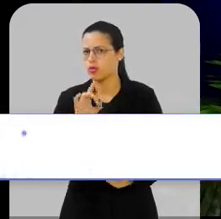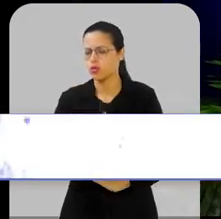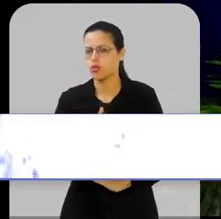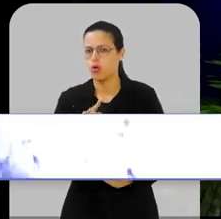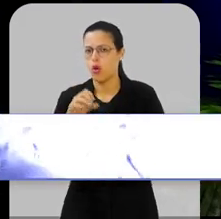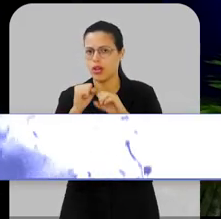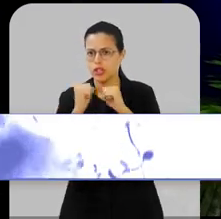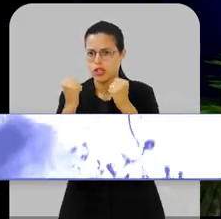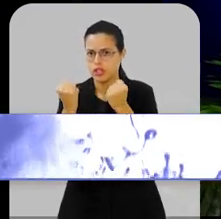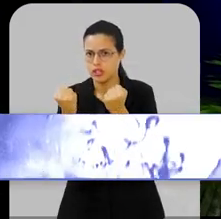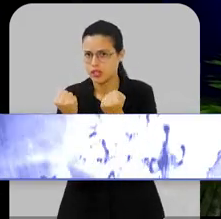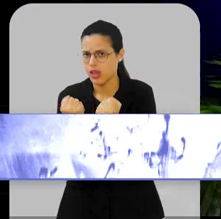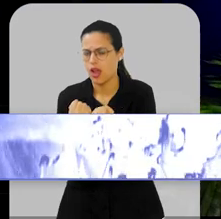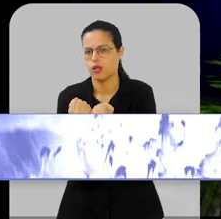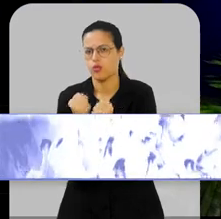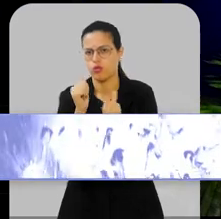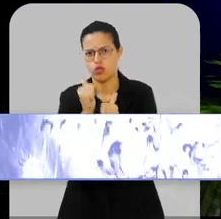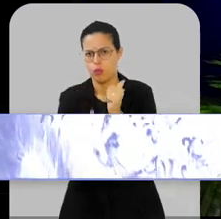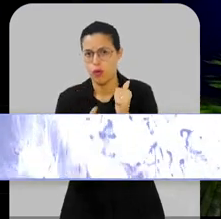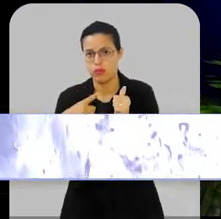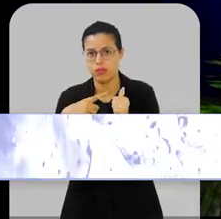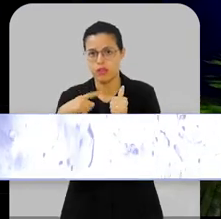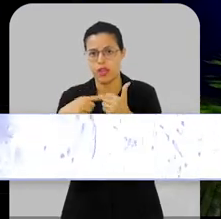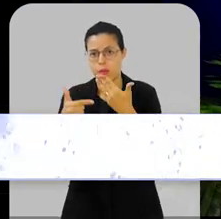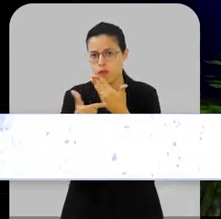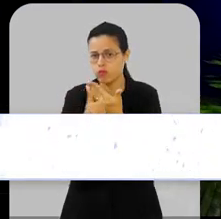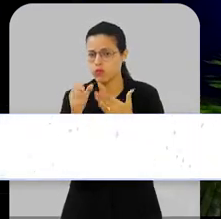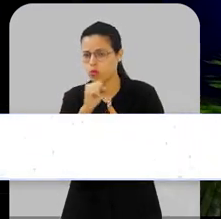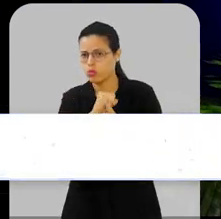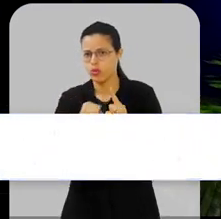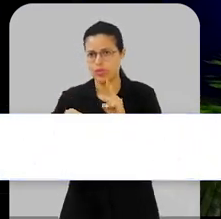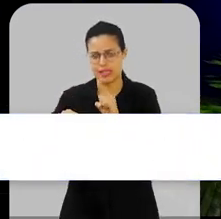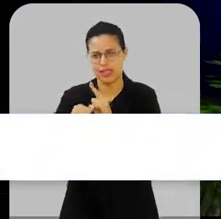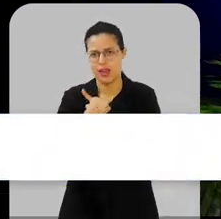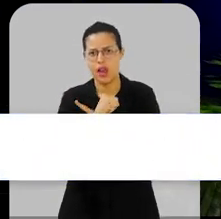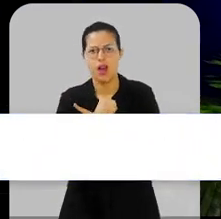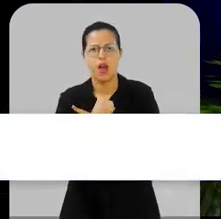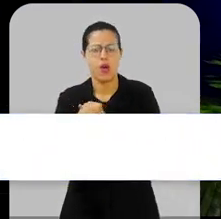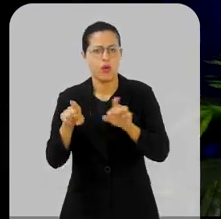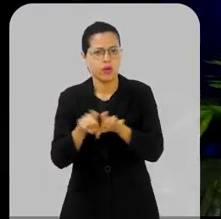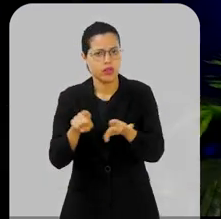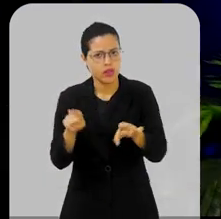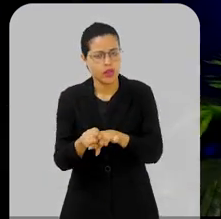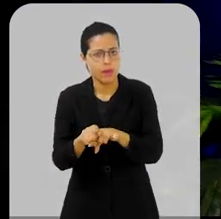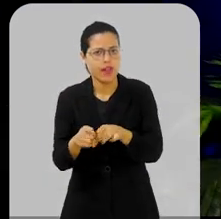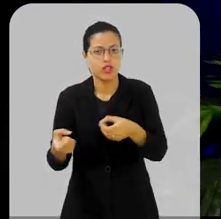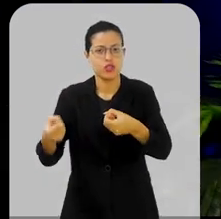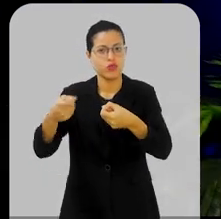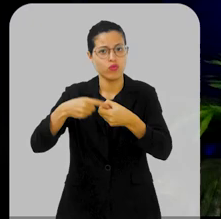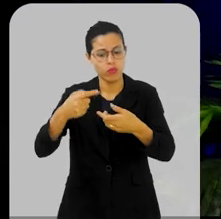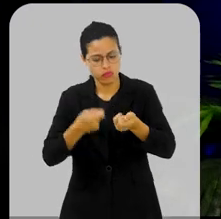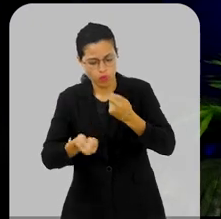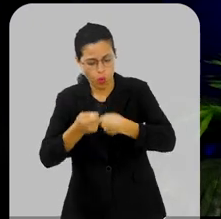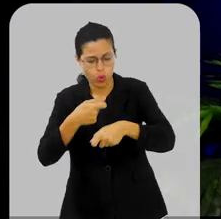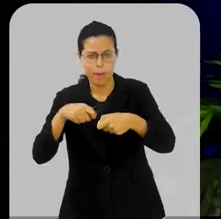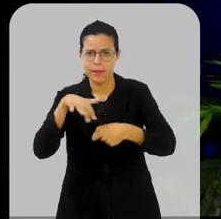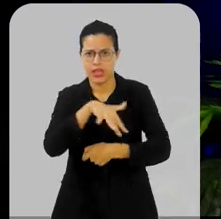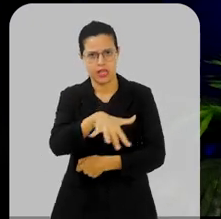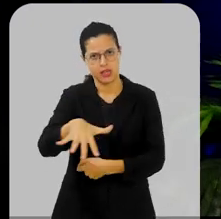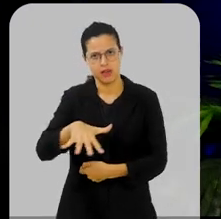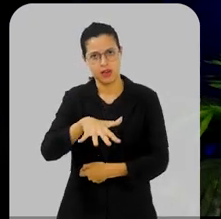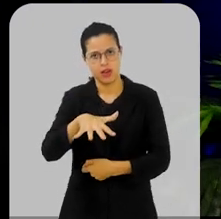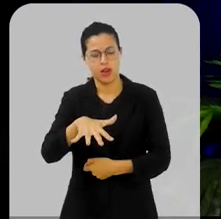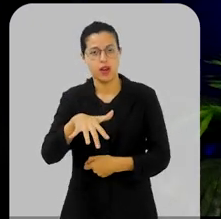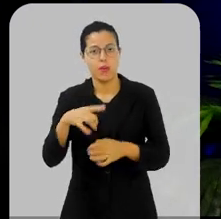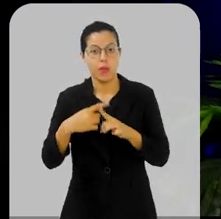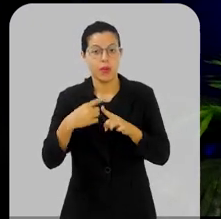estádio de futebol, que tinha uma função social e uma função de reabilitar toda aquela região. Até